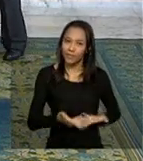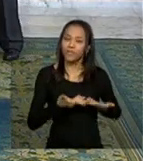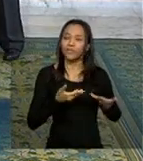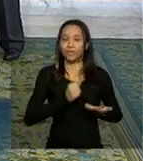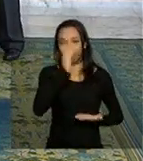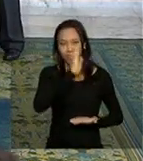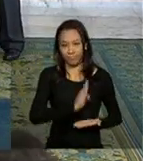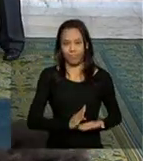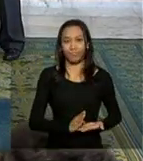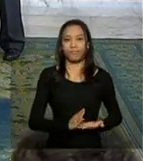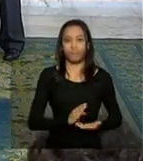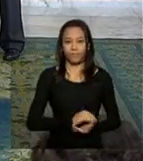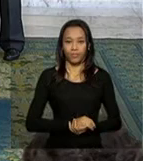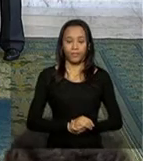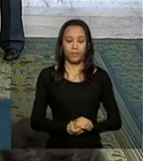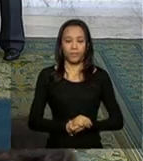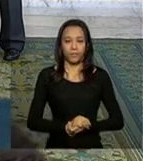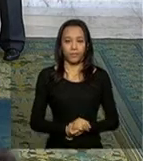ao Brasil.